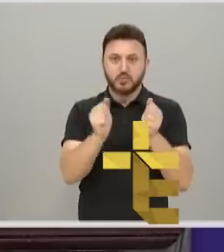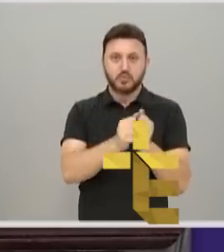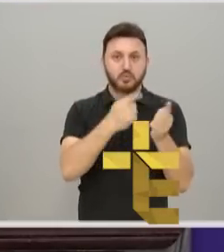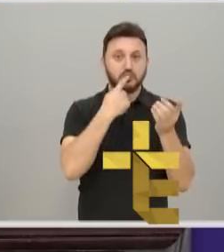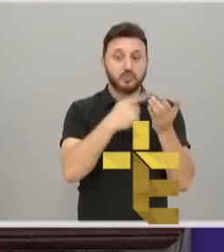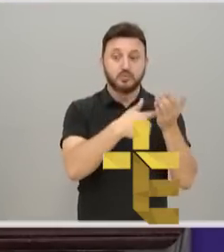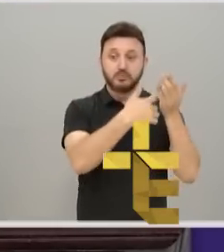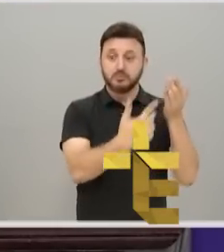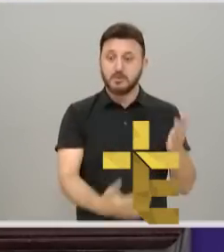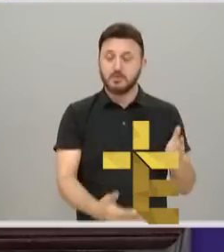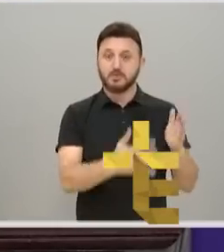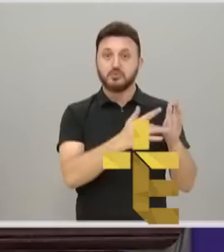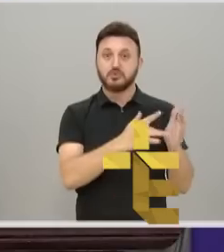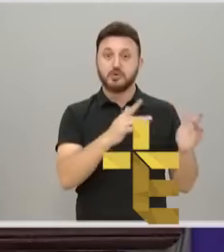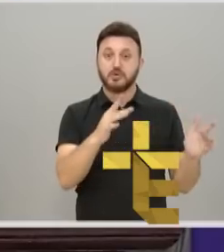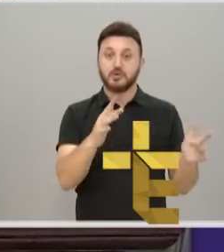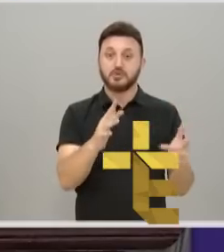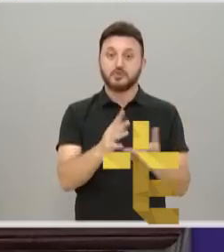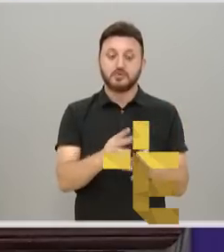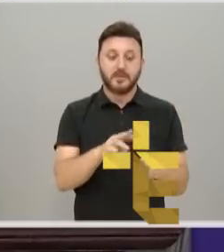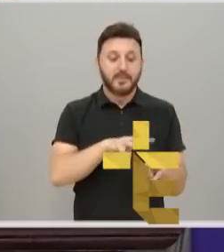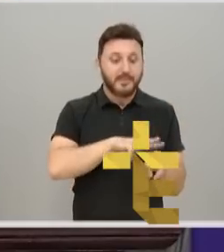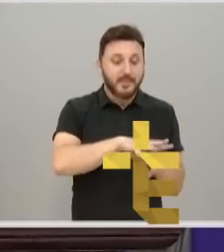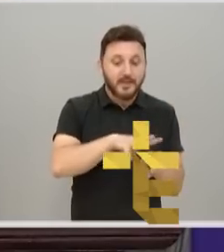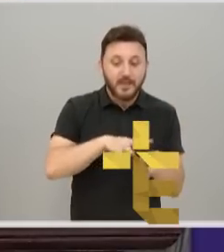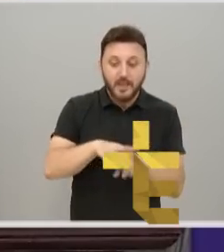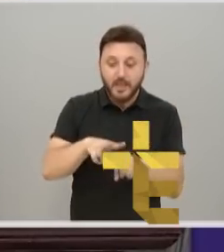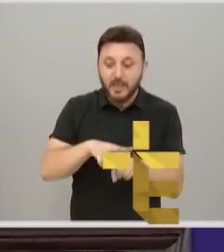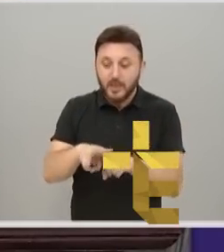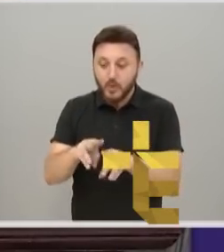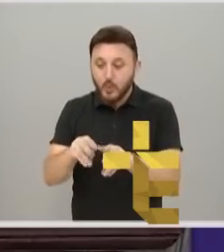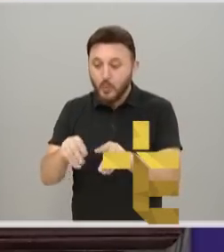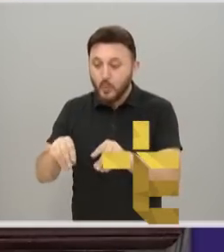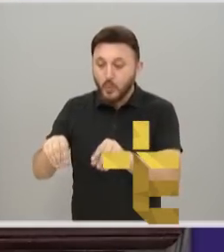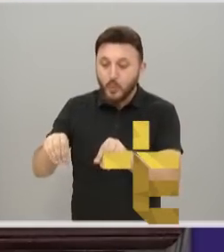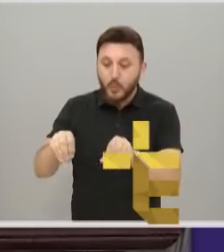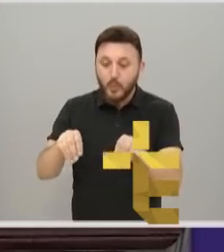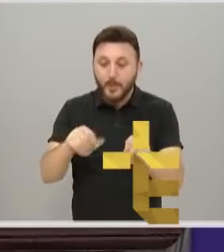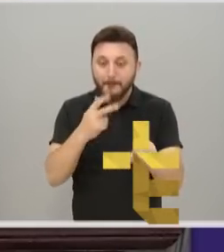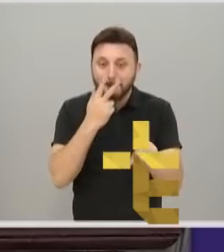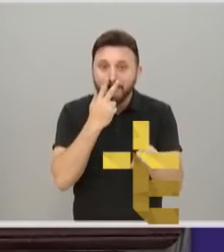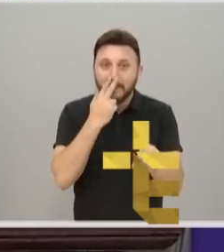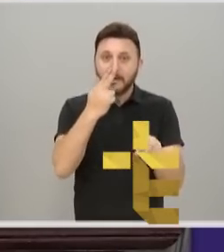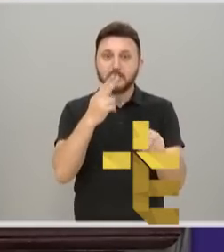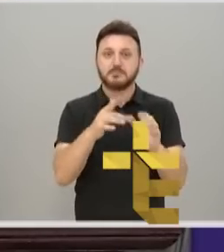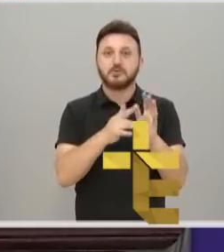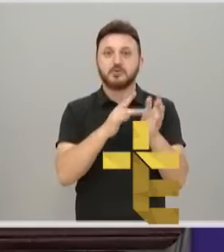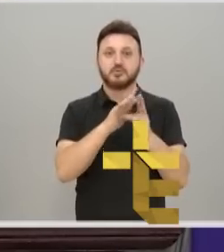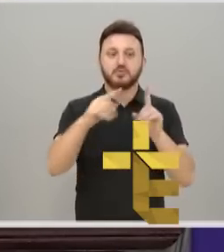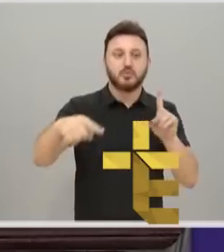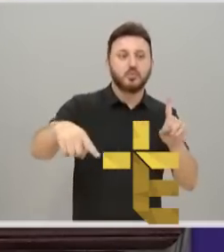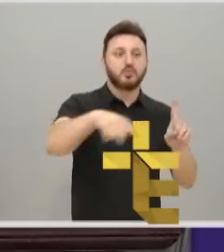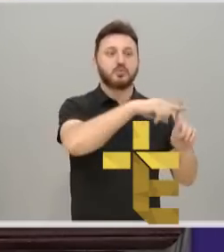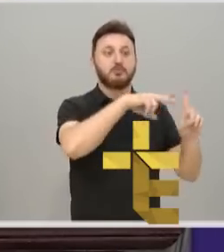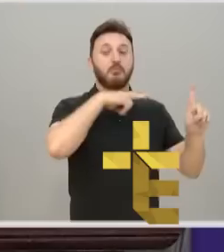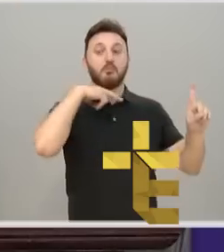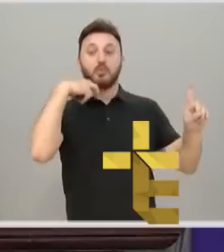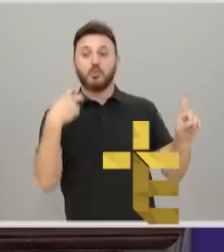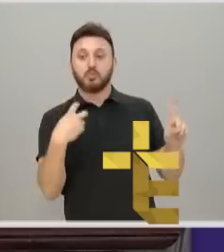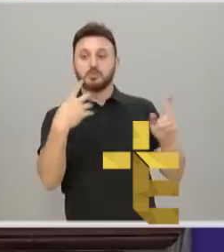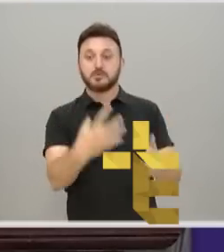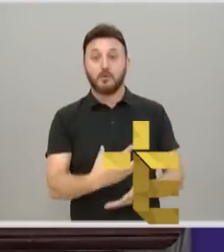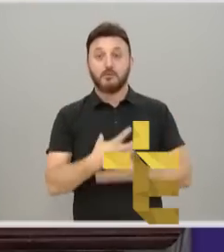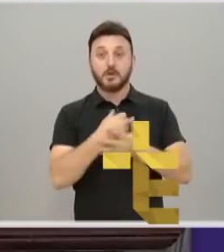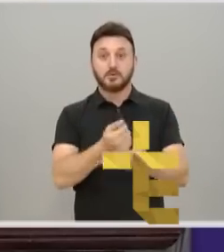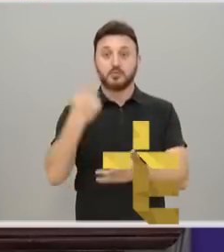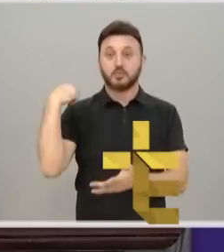de Cristo, o grão de trigo que ao morrer na cruz nos traz a salvação, deve